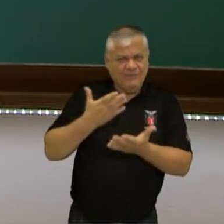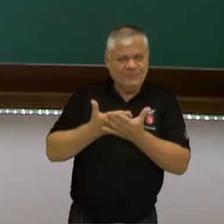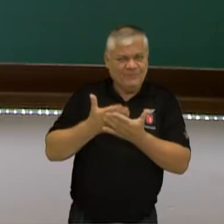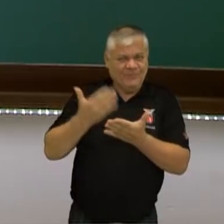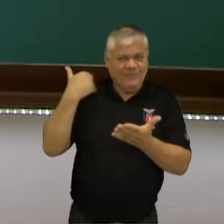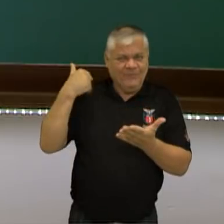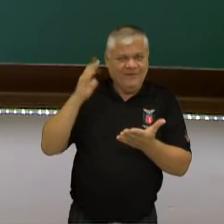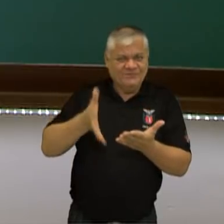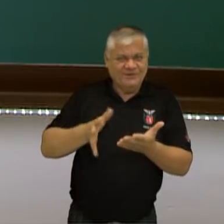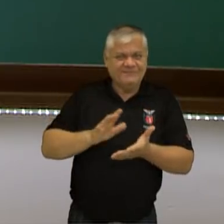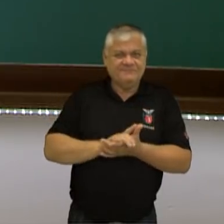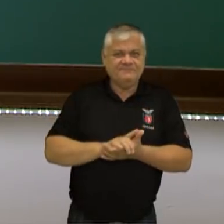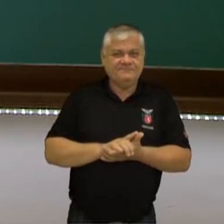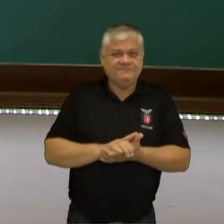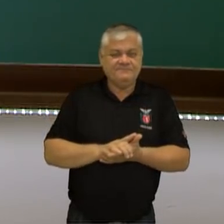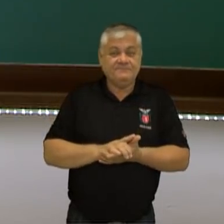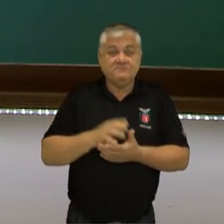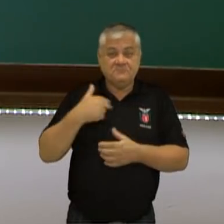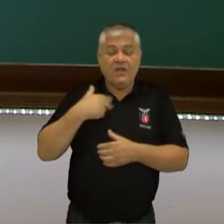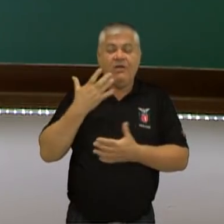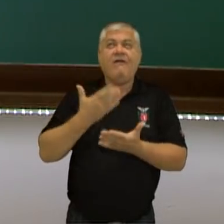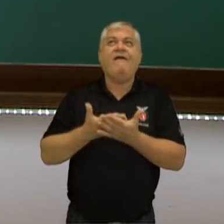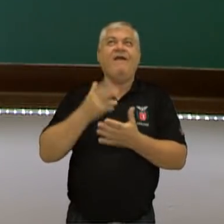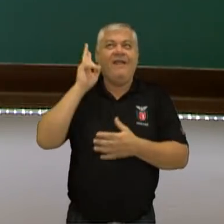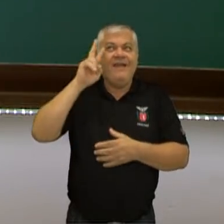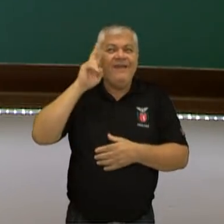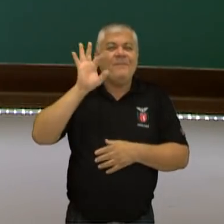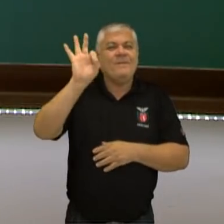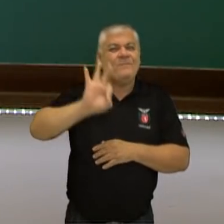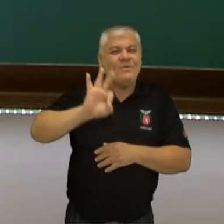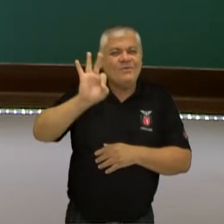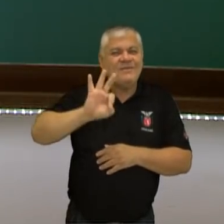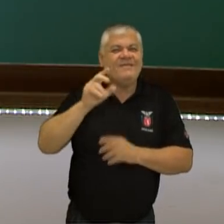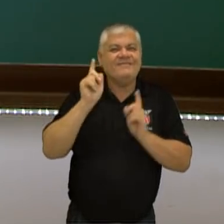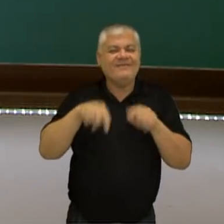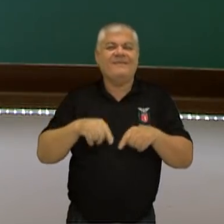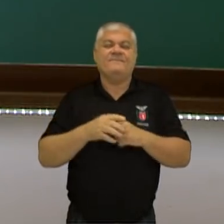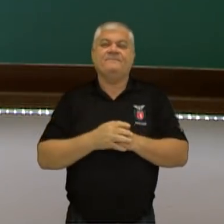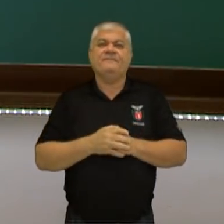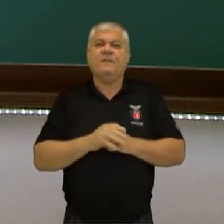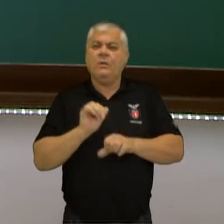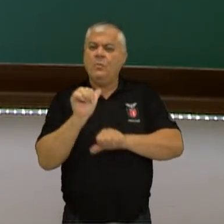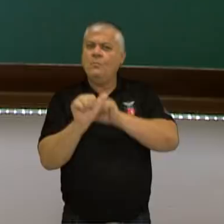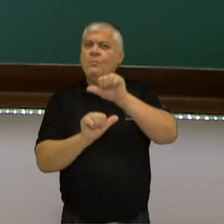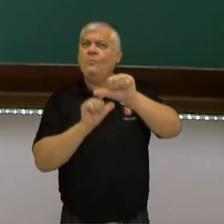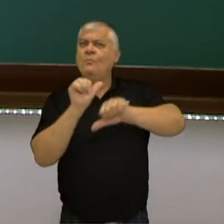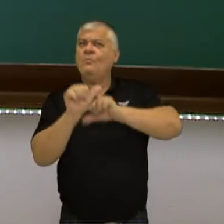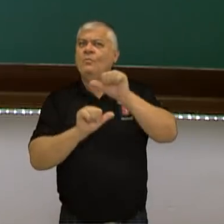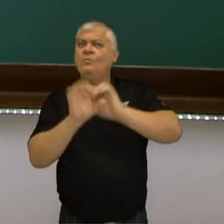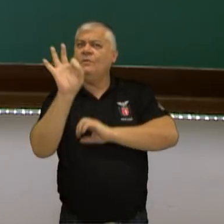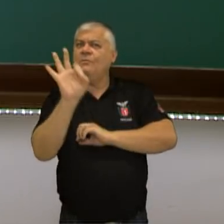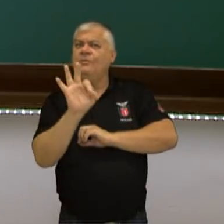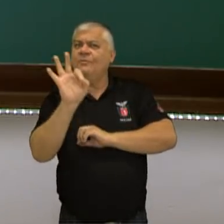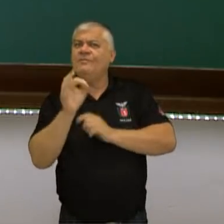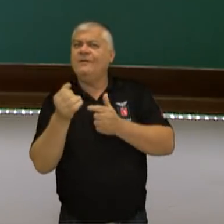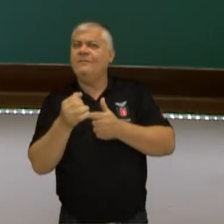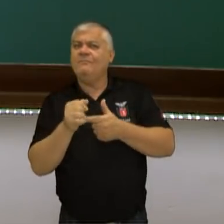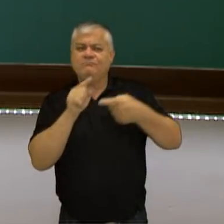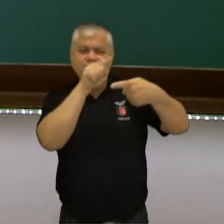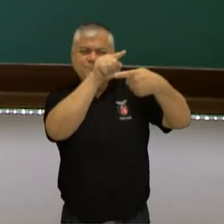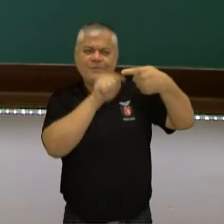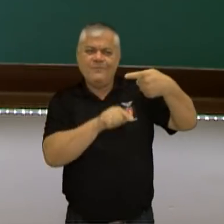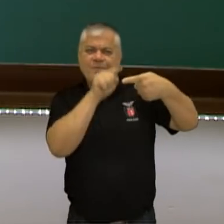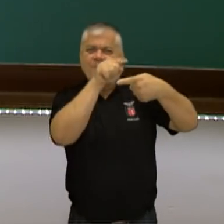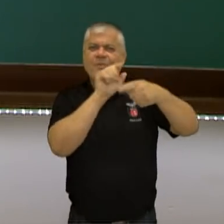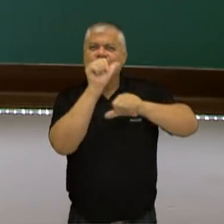antes? Então, se você estudou isso antes, você deve lembrar alguma coisa, né? Sabe como transformar frações em porcentagem? Vamos conversar